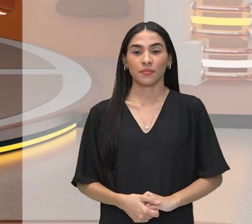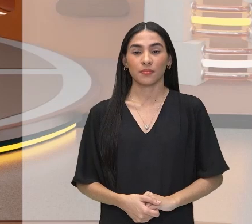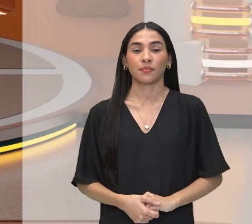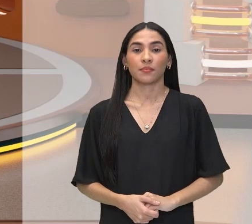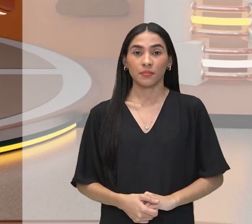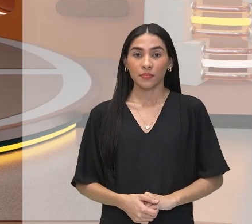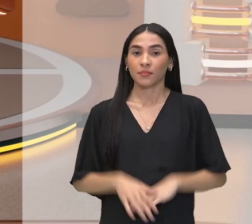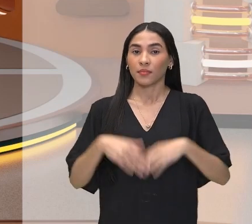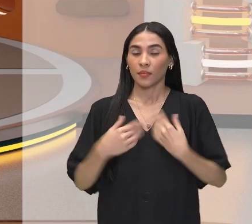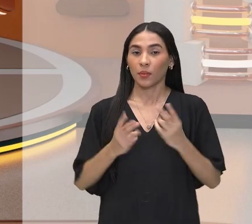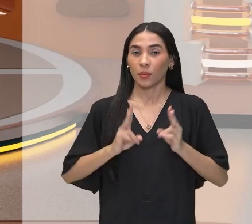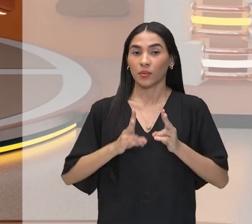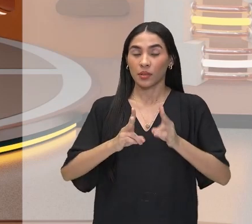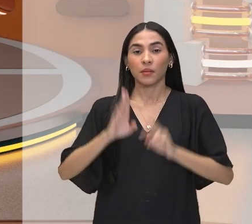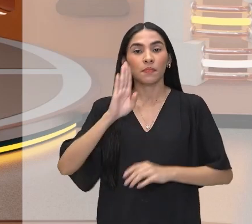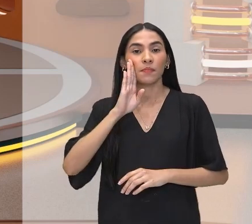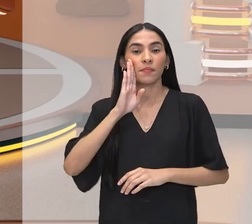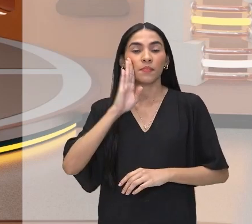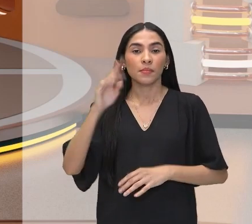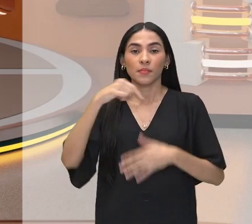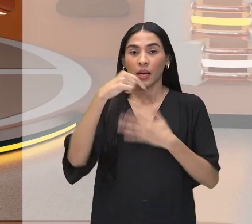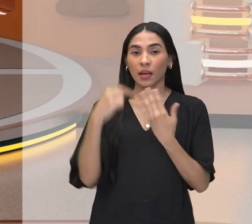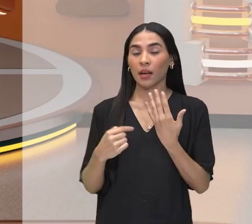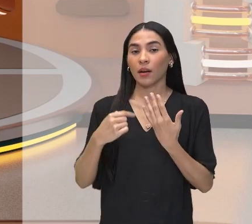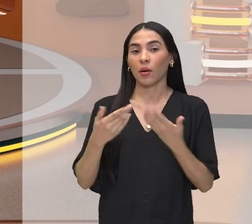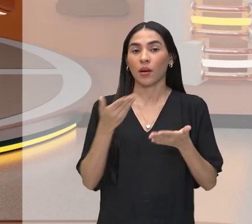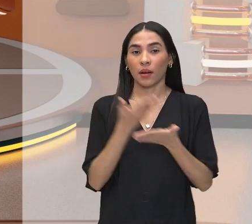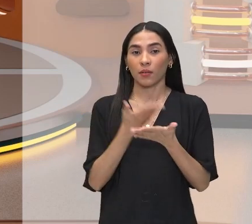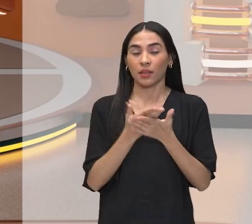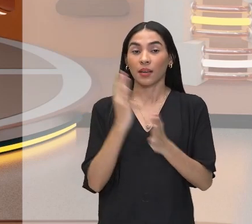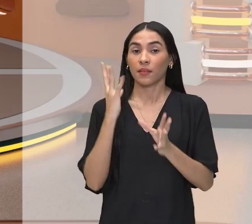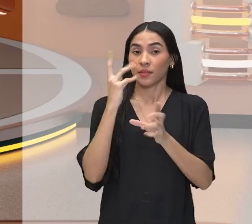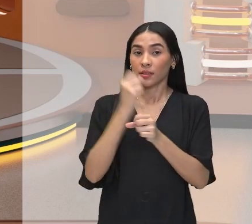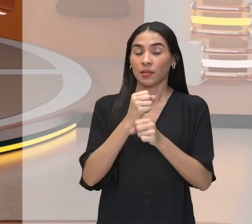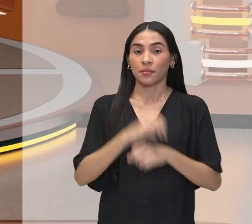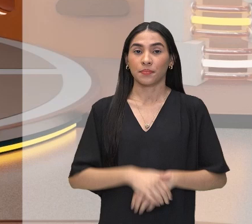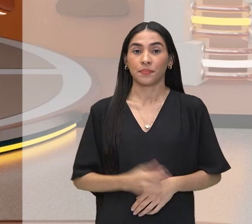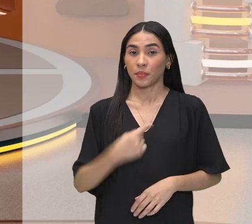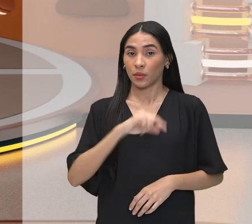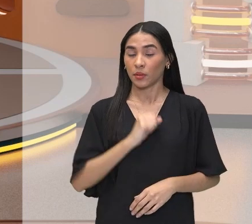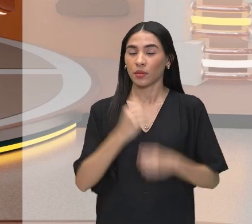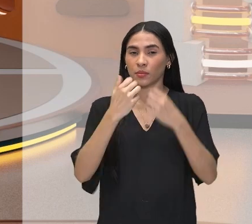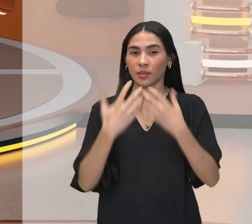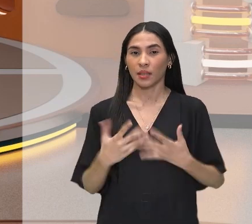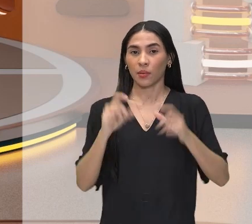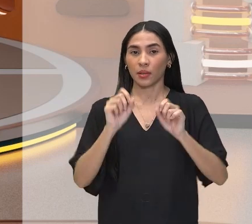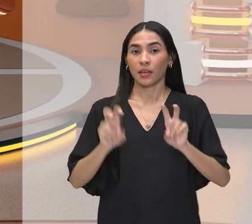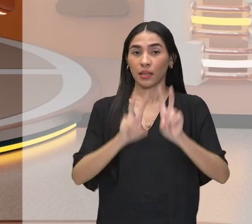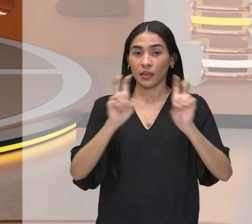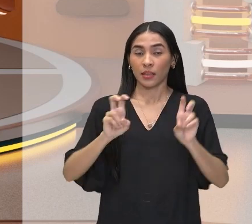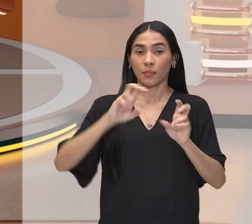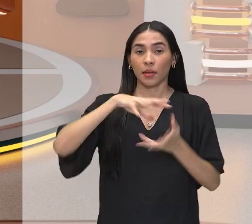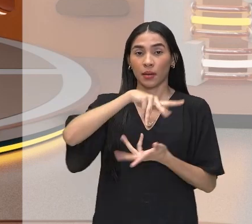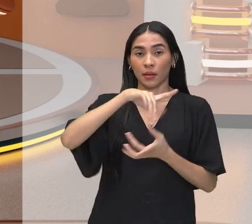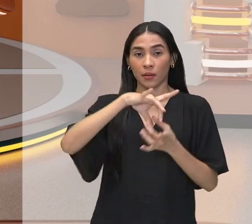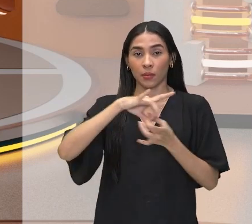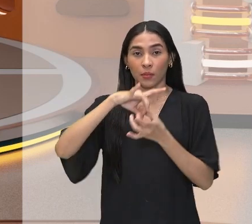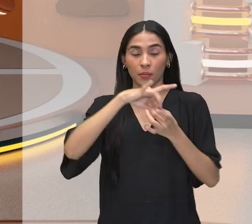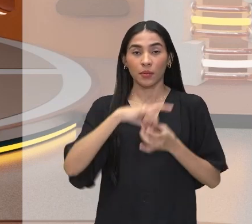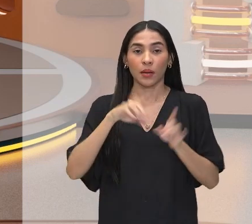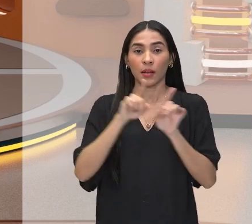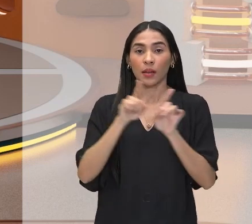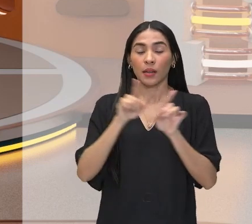Bem, vamos seguindo para os principais pontos da nossa aula de revisão, onde nós iremos tratar do tema globalização,